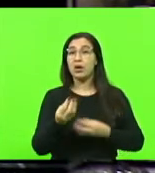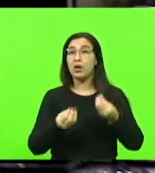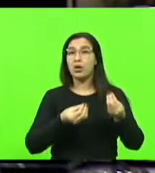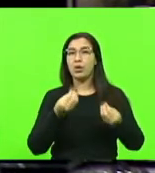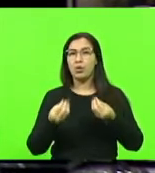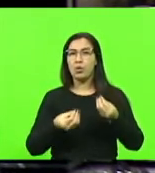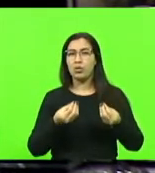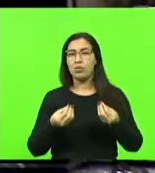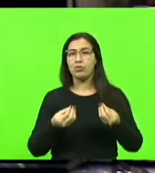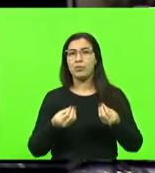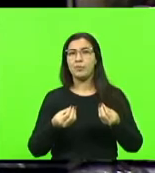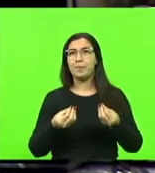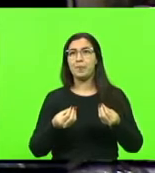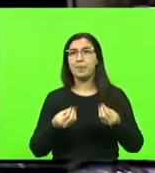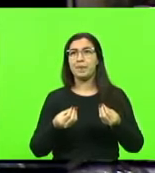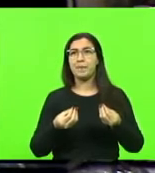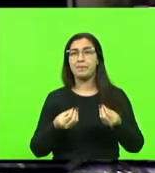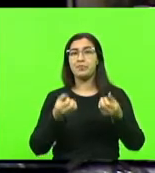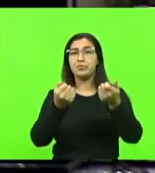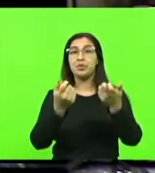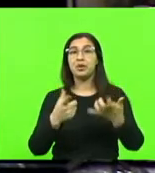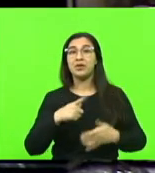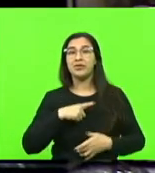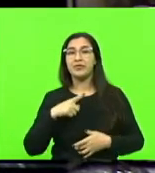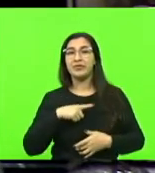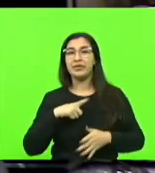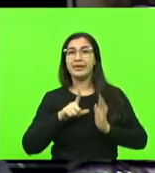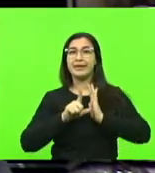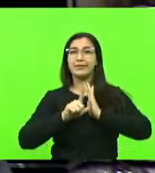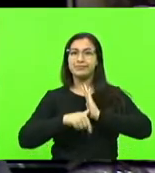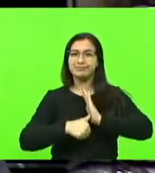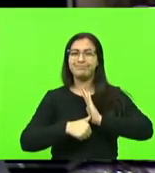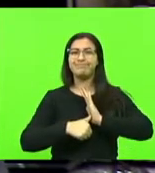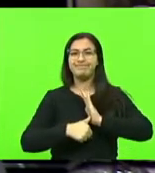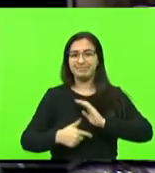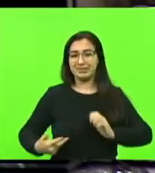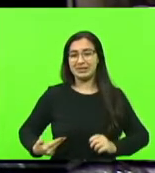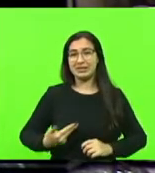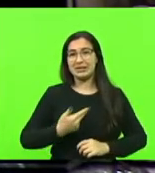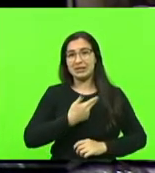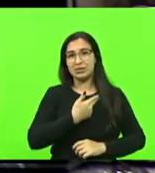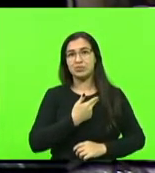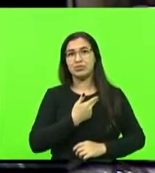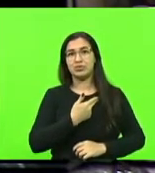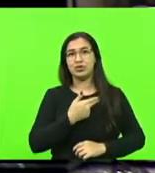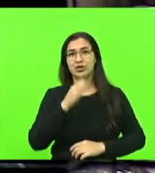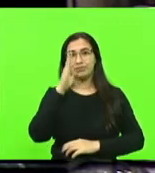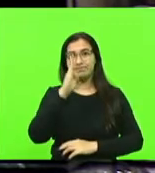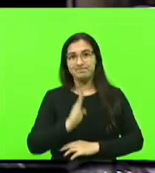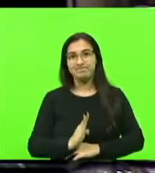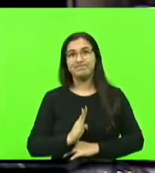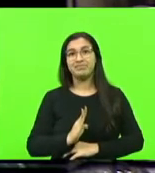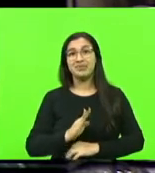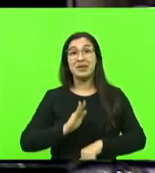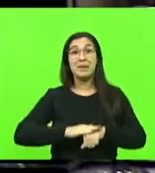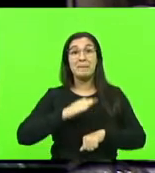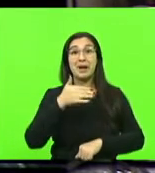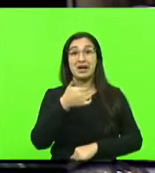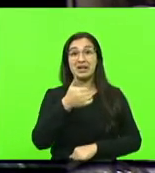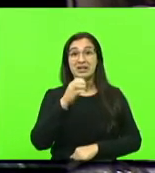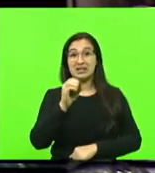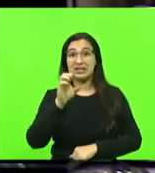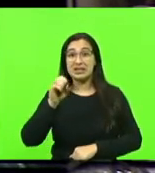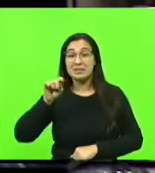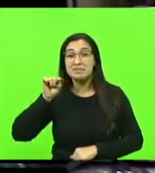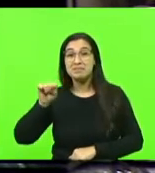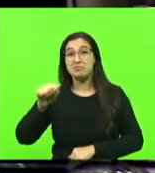o atraso nas cirurgias eletivas. Já são mais de 100 mil pessoas que estão na fila de